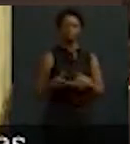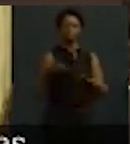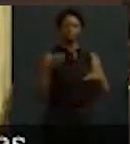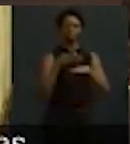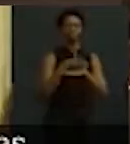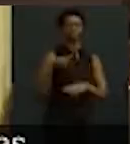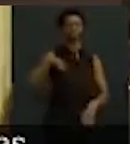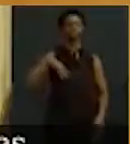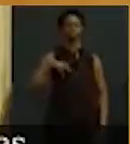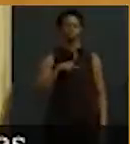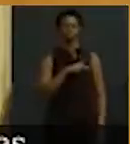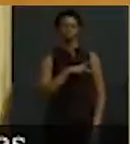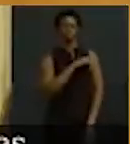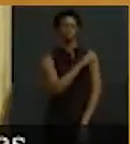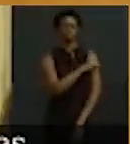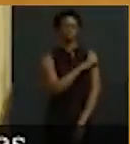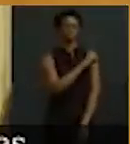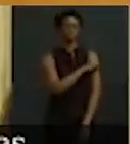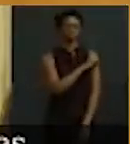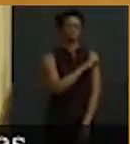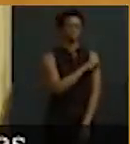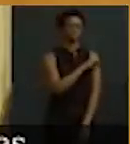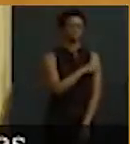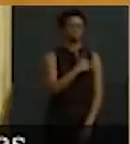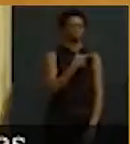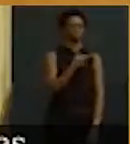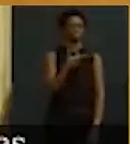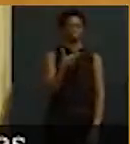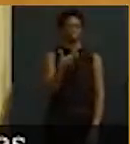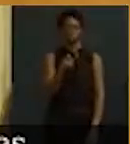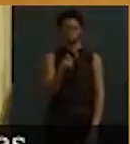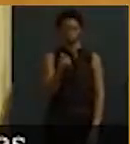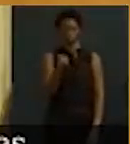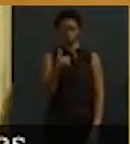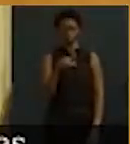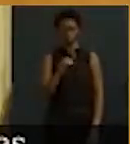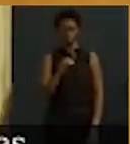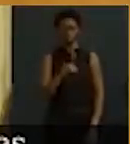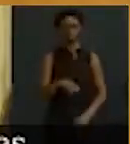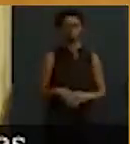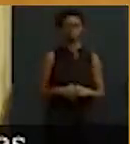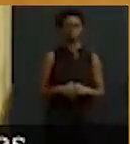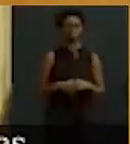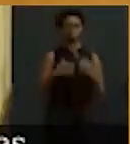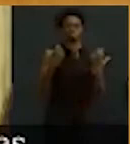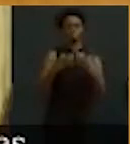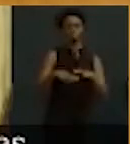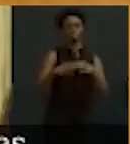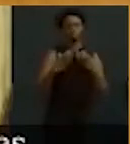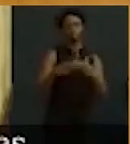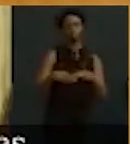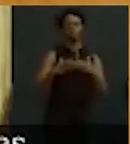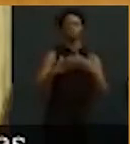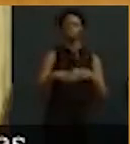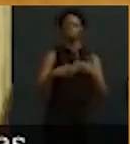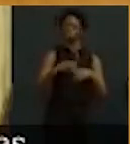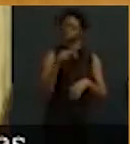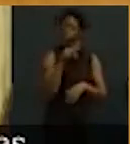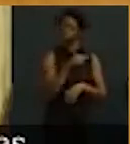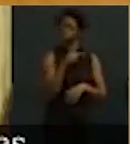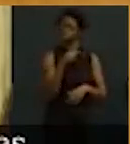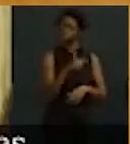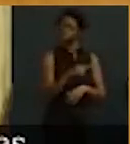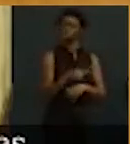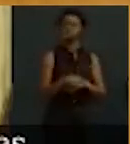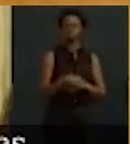Ministério Público do Estado do Rio de Janeiro em 2010, por meio de concurso público, para o cargo